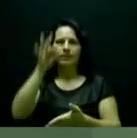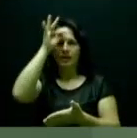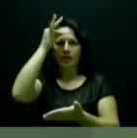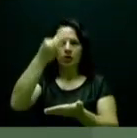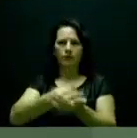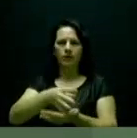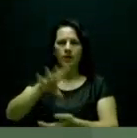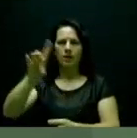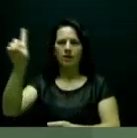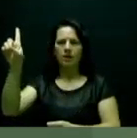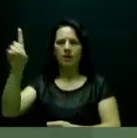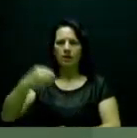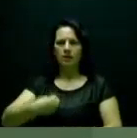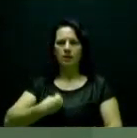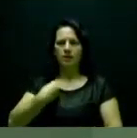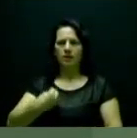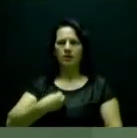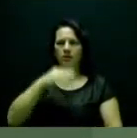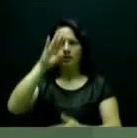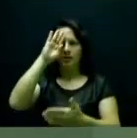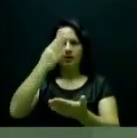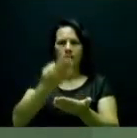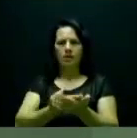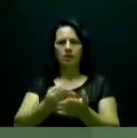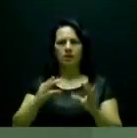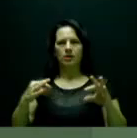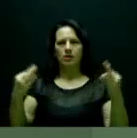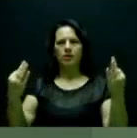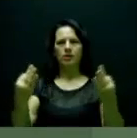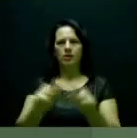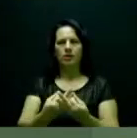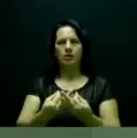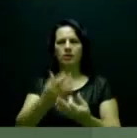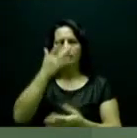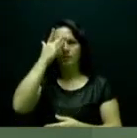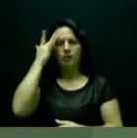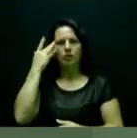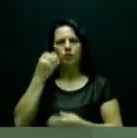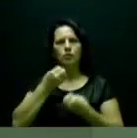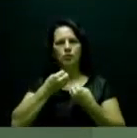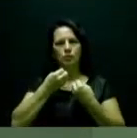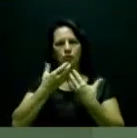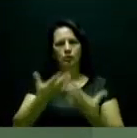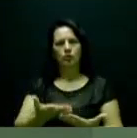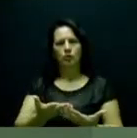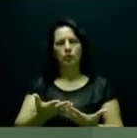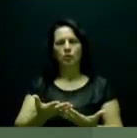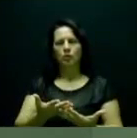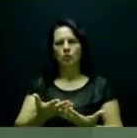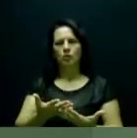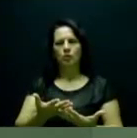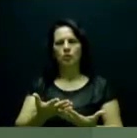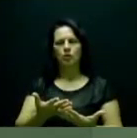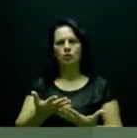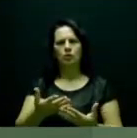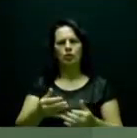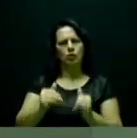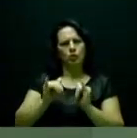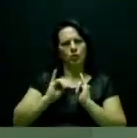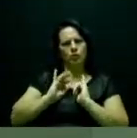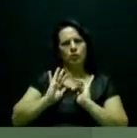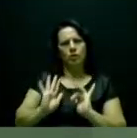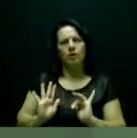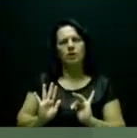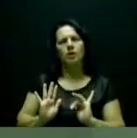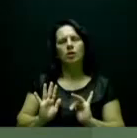Deus, tenho fé na vida, acredito na família e acredito nas pessoas do bem. Não me covardarei, isso